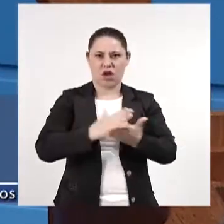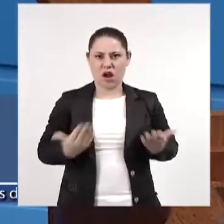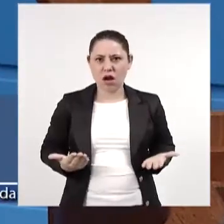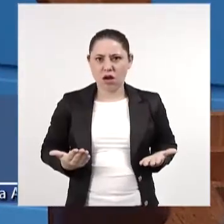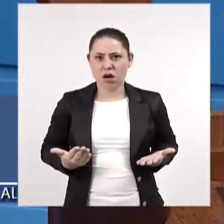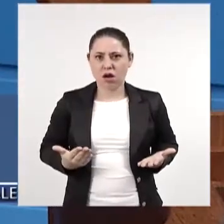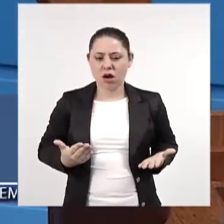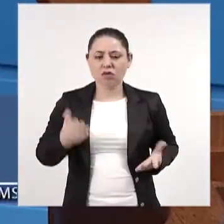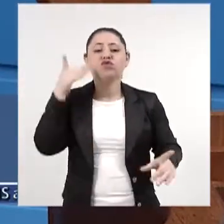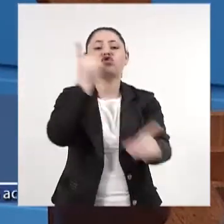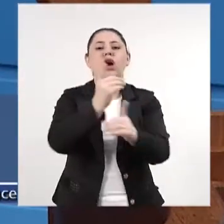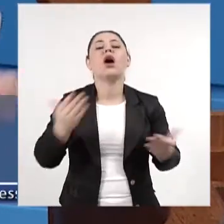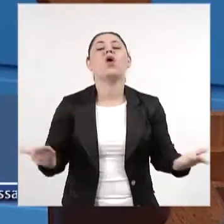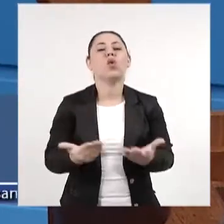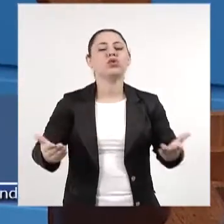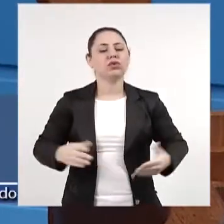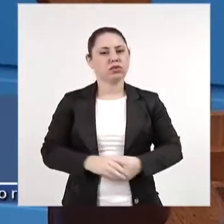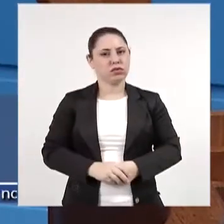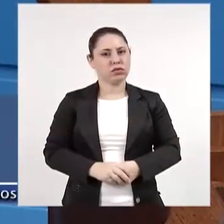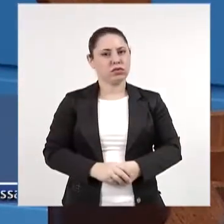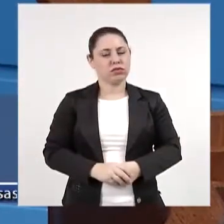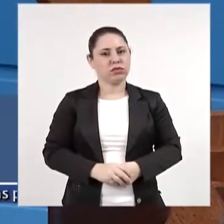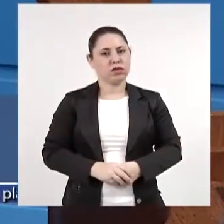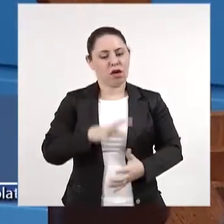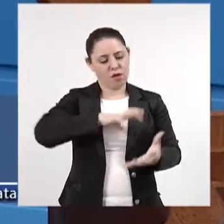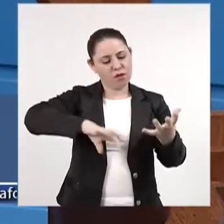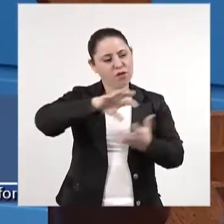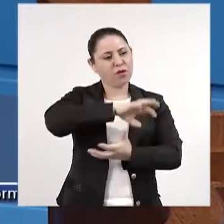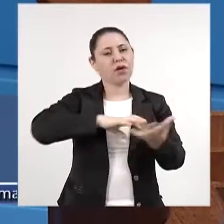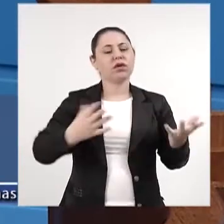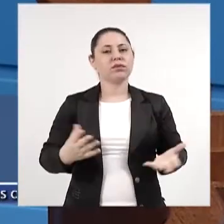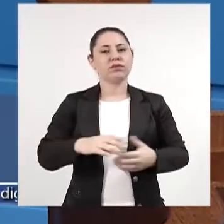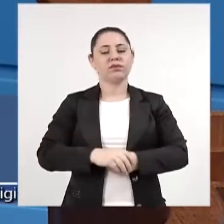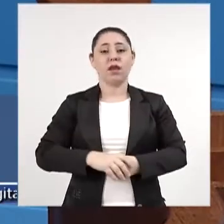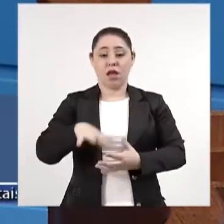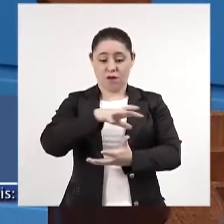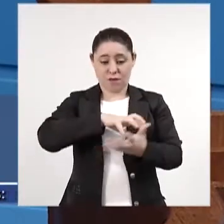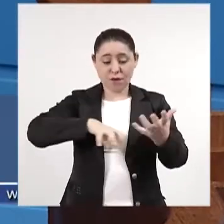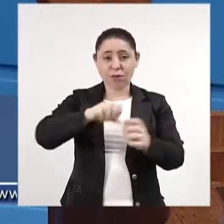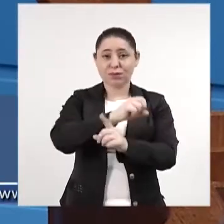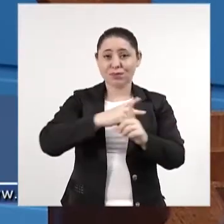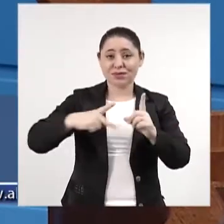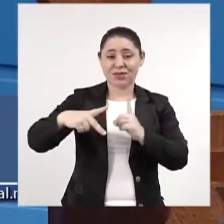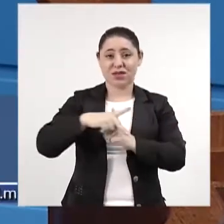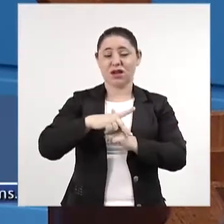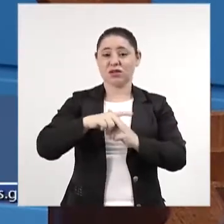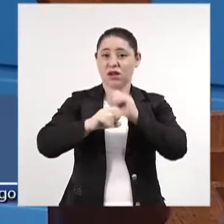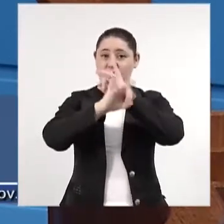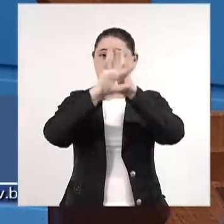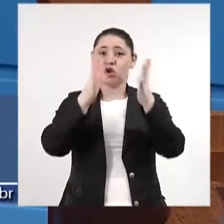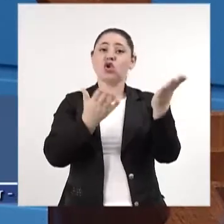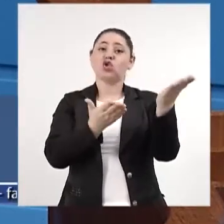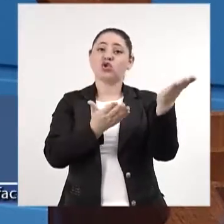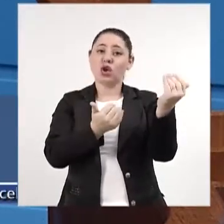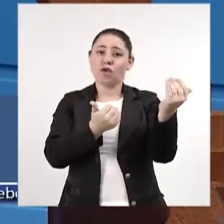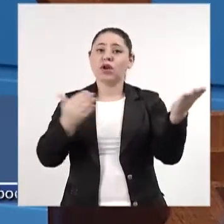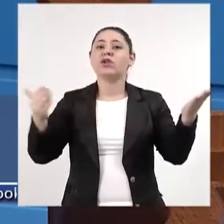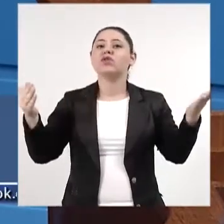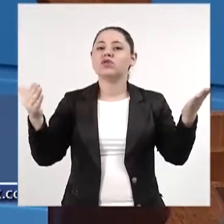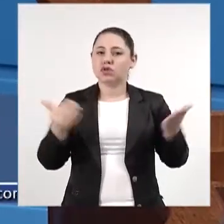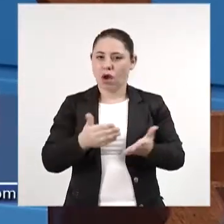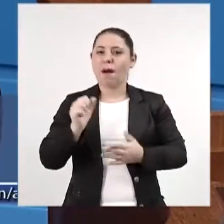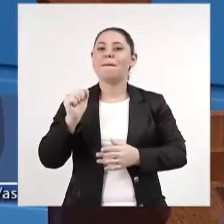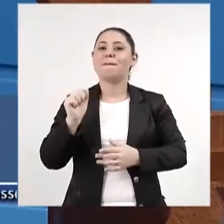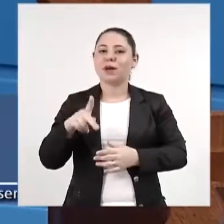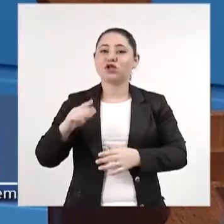nós vamos parar com esse tipo de reforma. A reforma da Previdência já deixou claro que os jovens de hoje, para se